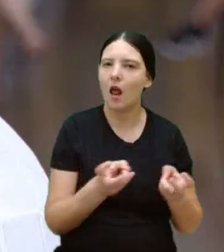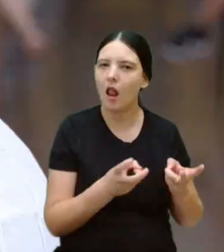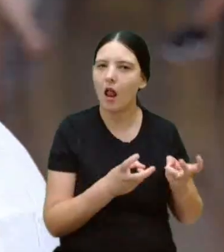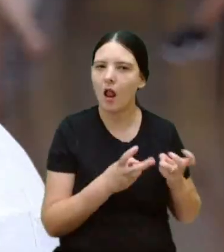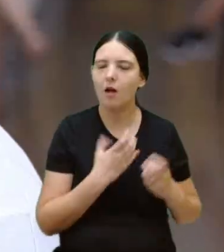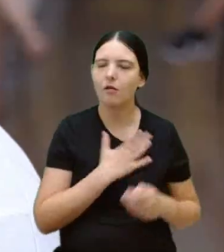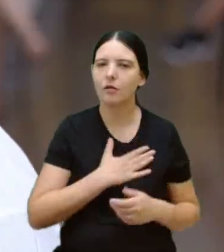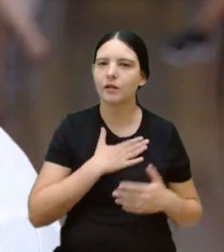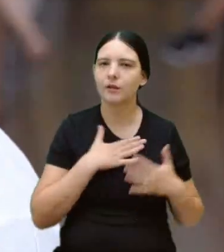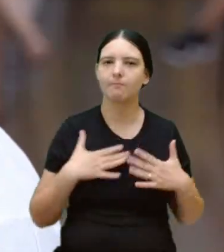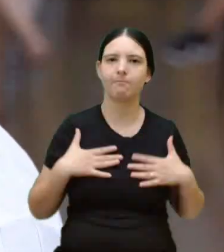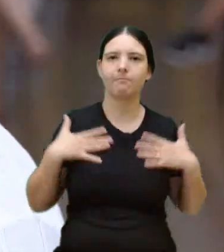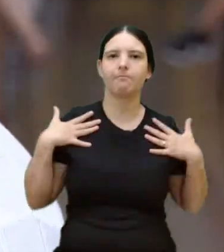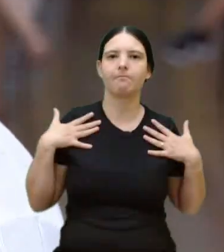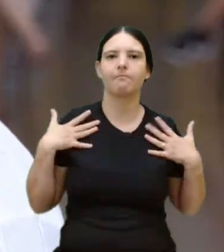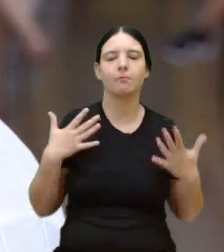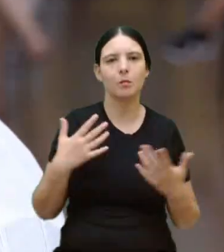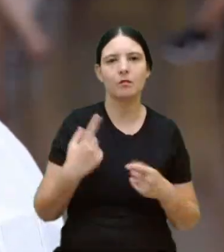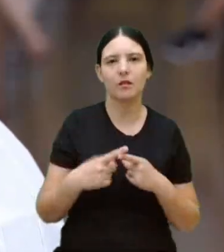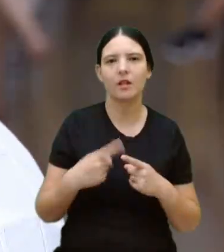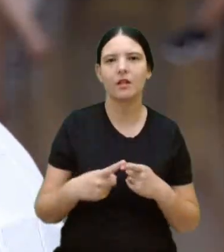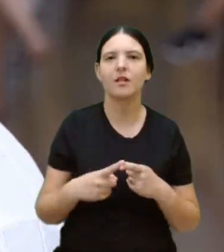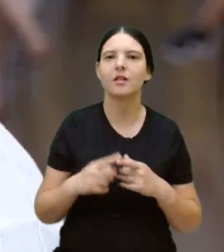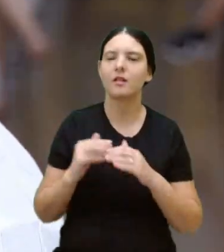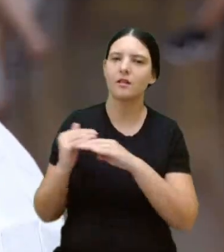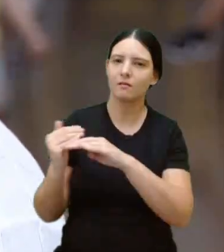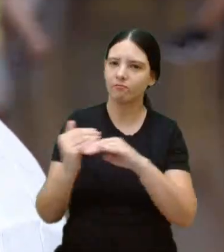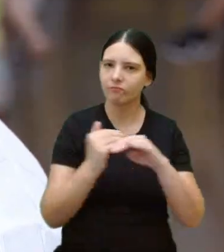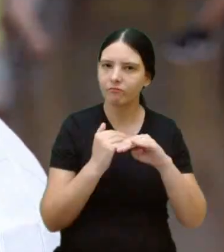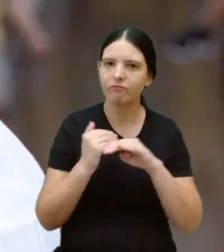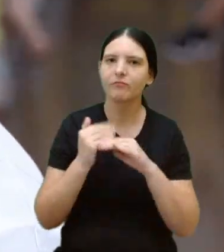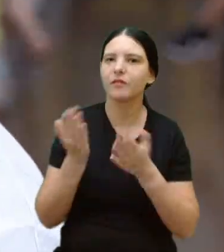né, aquilo que nos mantém em harmonia, em equilíbrio.